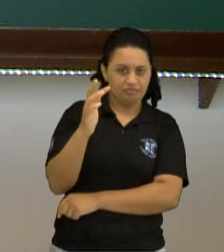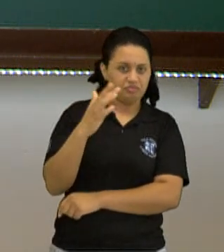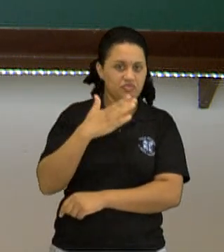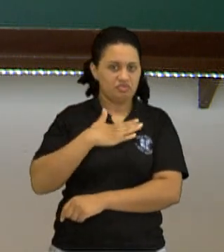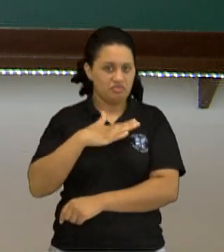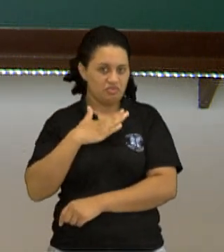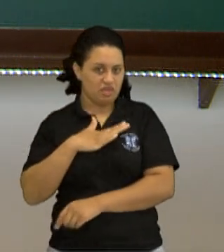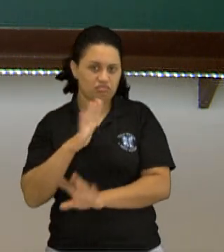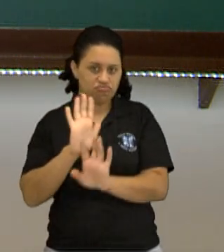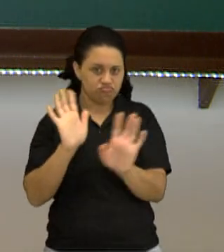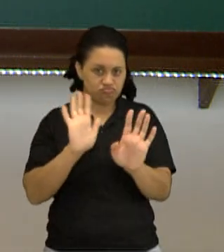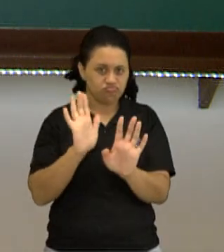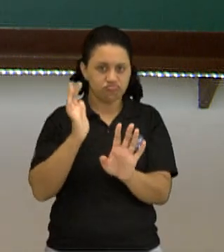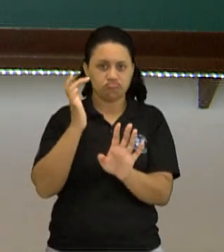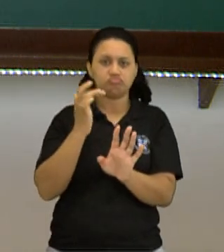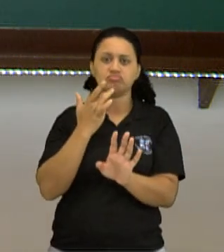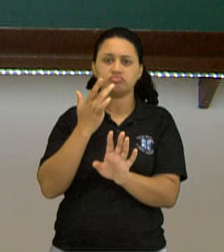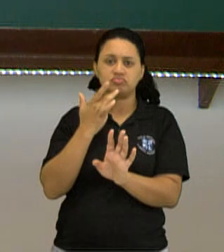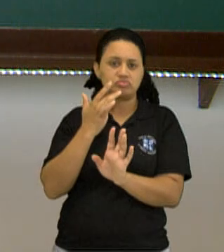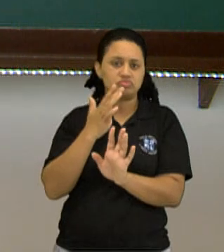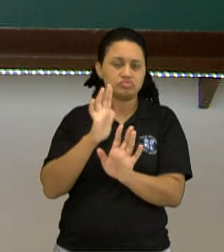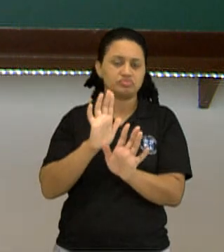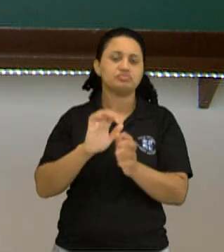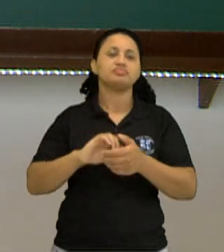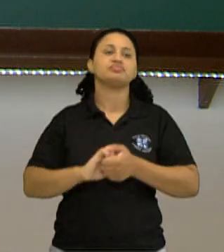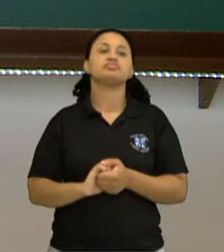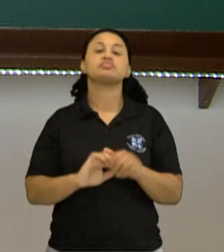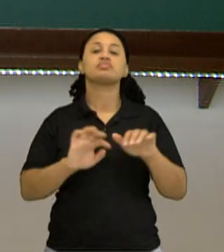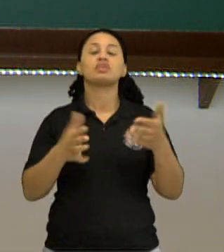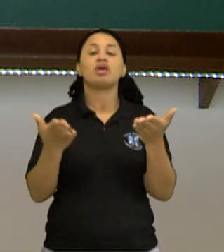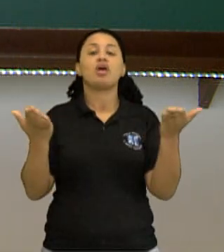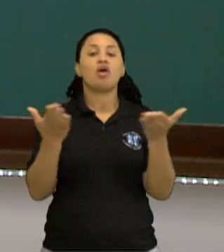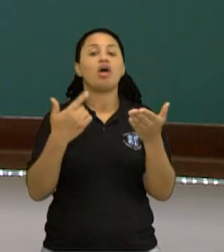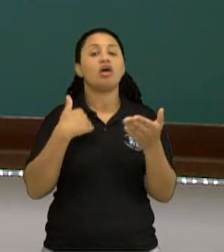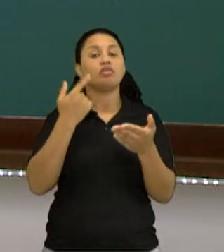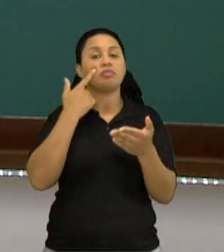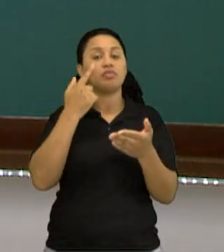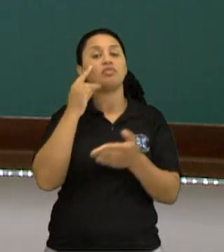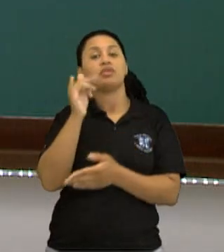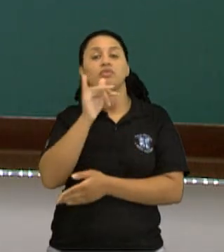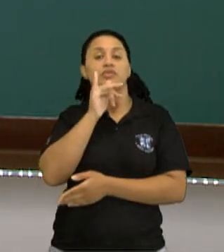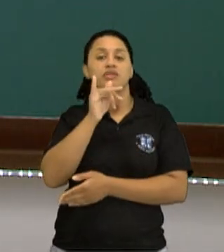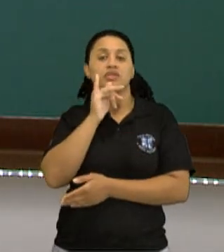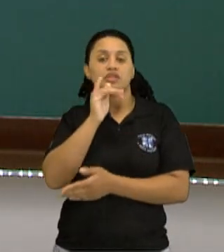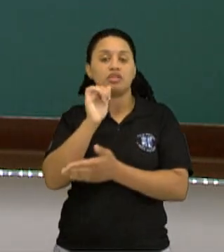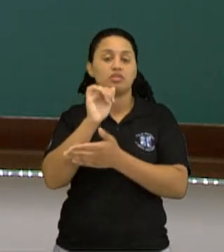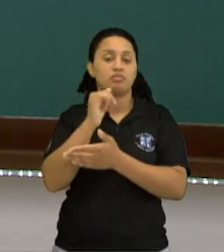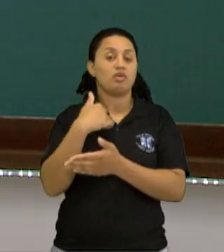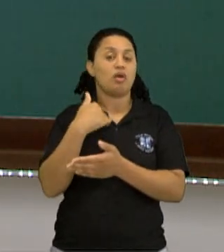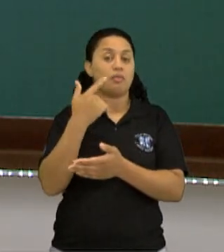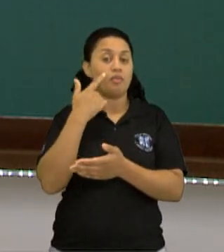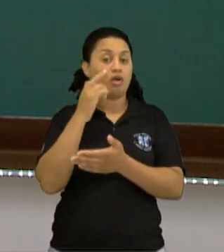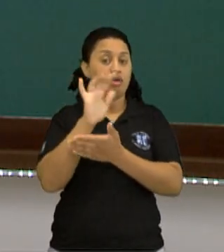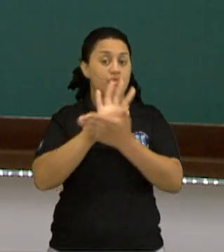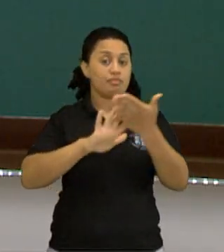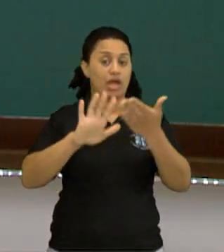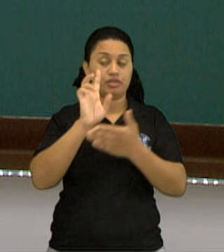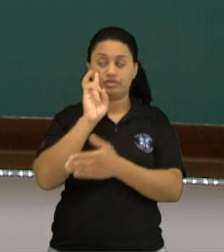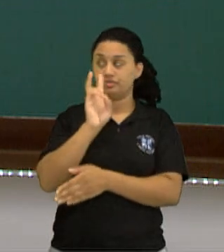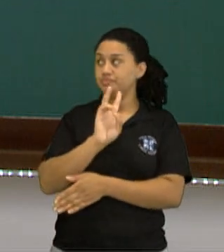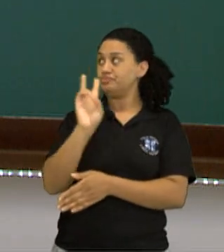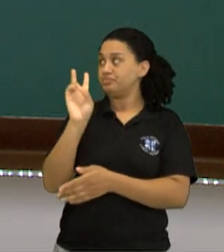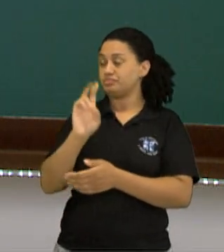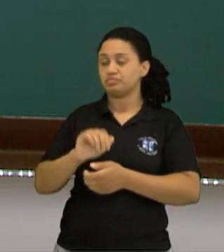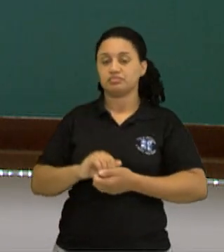boas? Vamos dar continuidade aqui, ó. Vamos dar uma analisada nesse exemplo aqui, nessa situação. Veja nessa